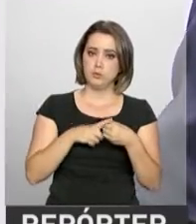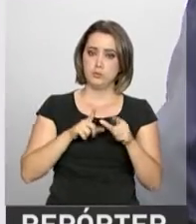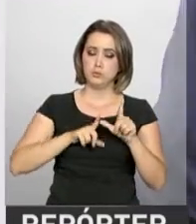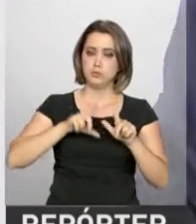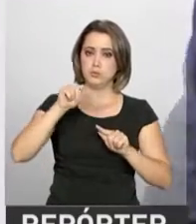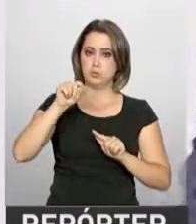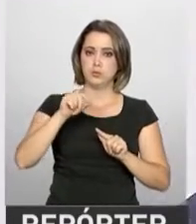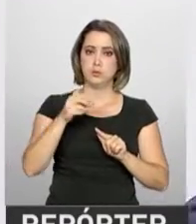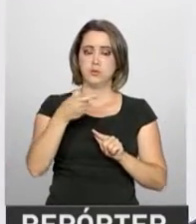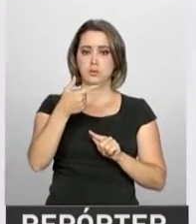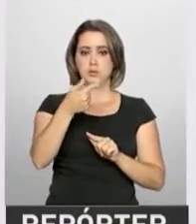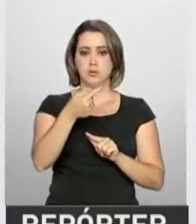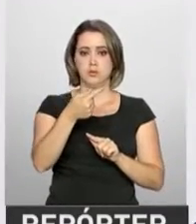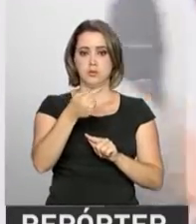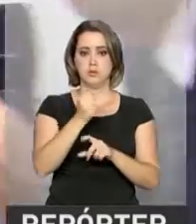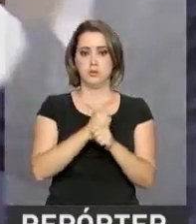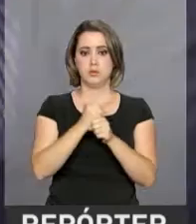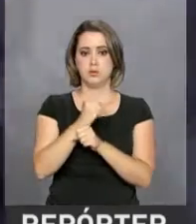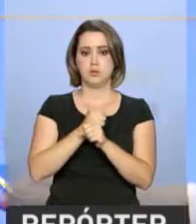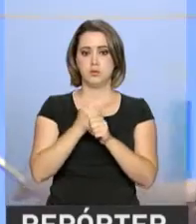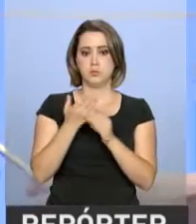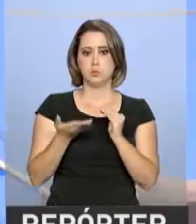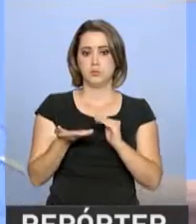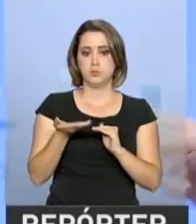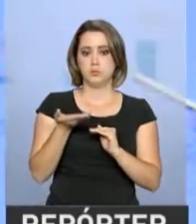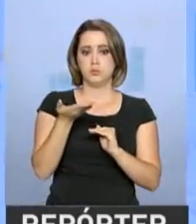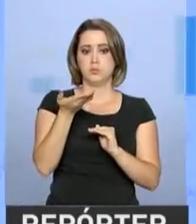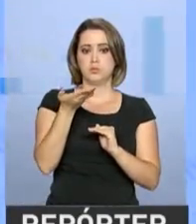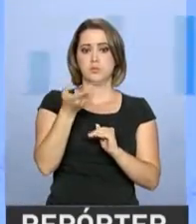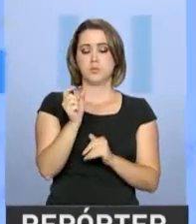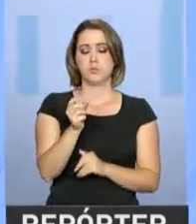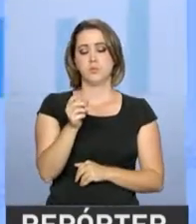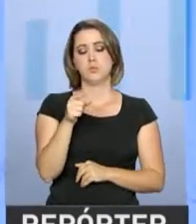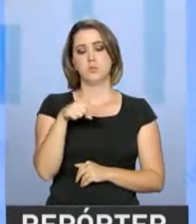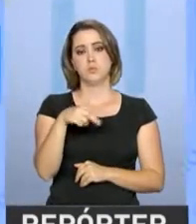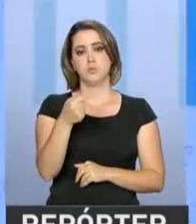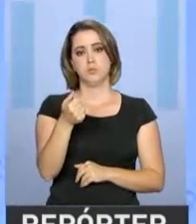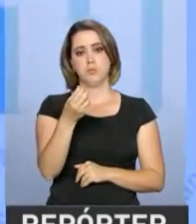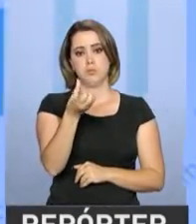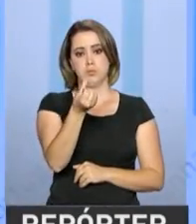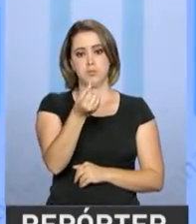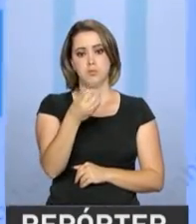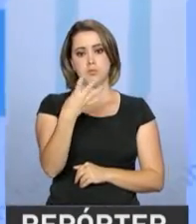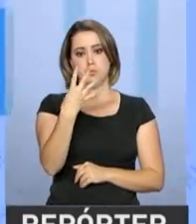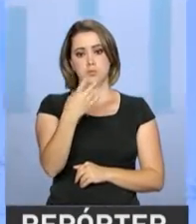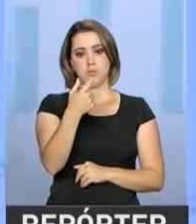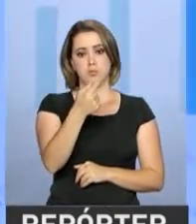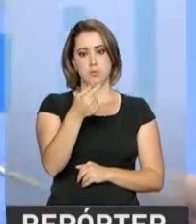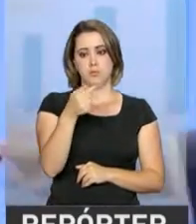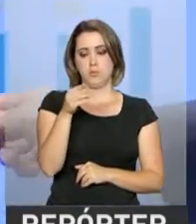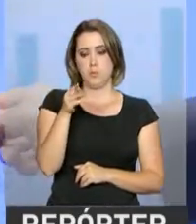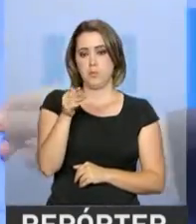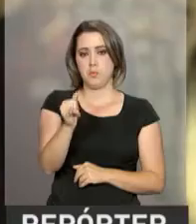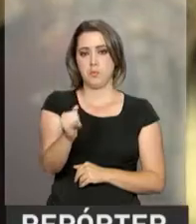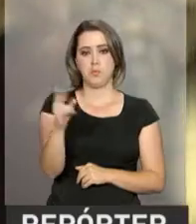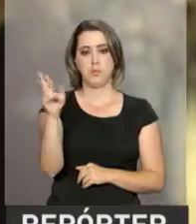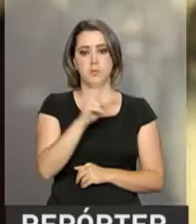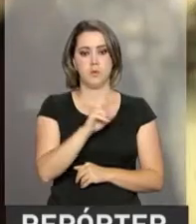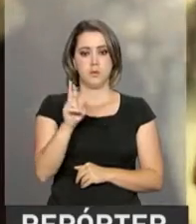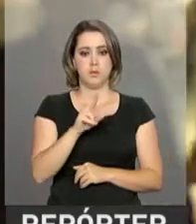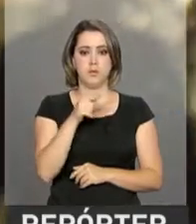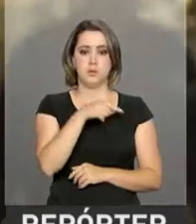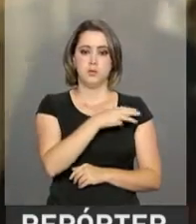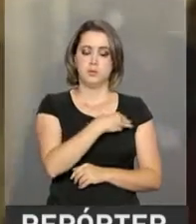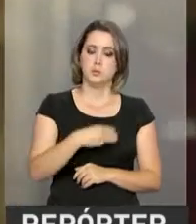durante sete anos seguidos em 2016 teve déficit de quase 47 bilhões de reais